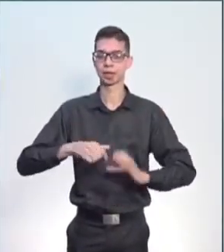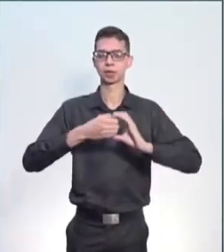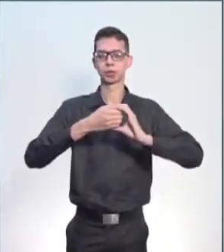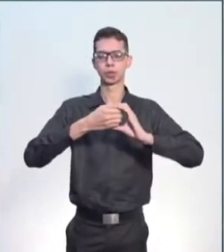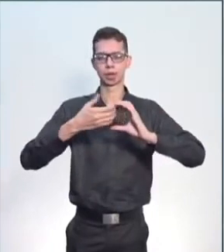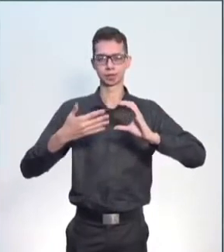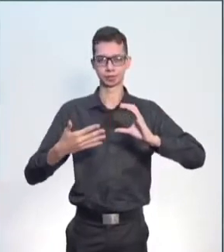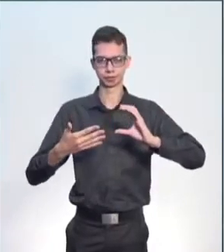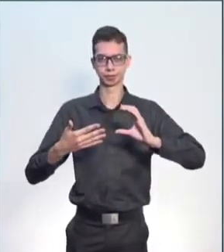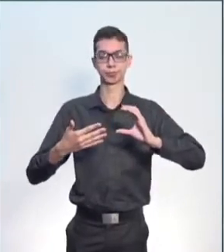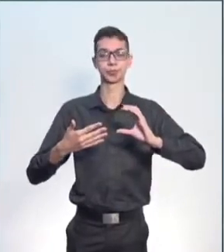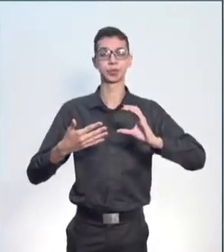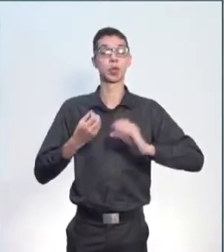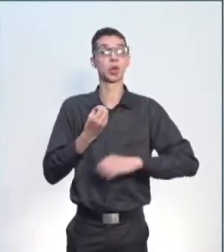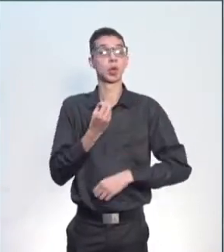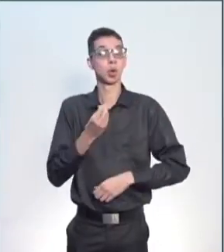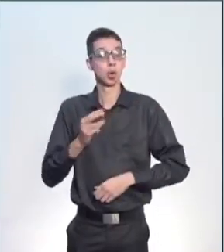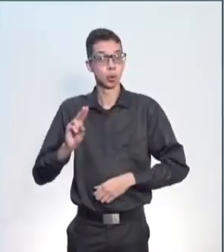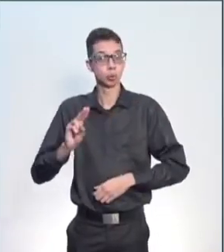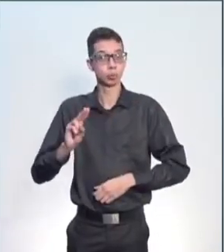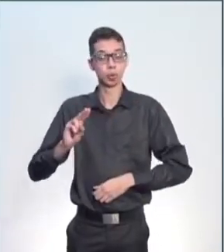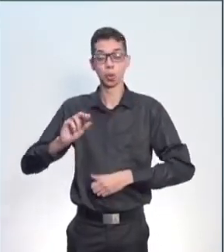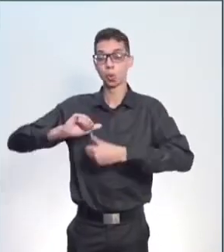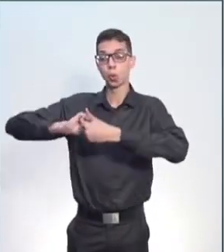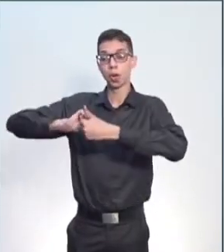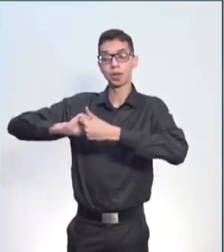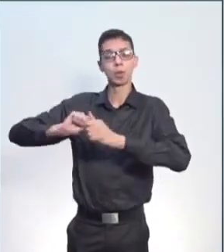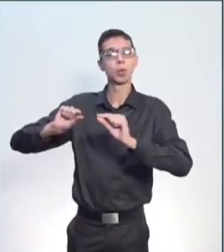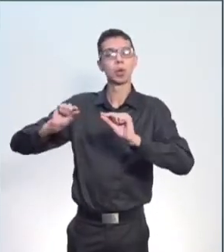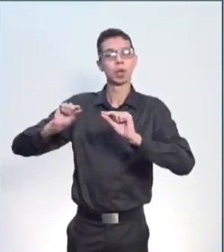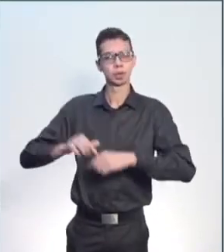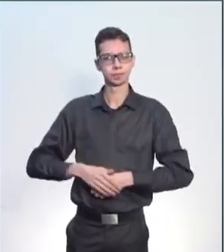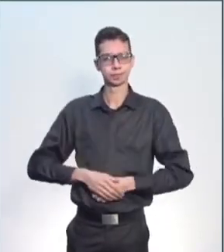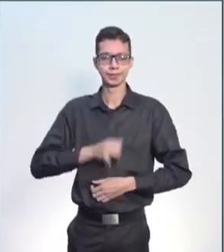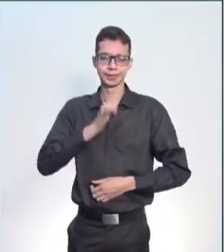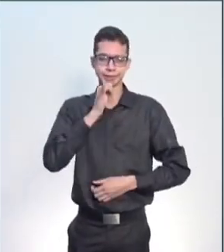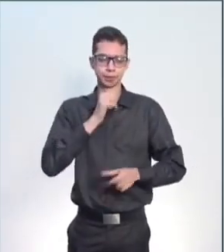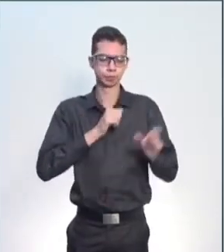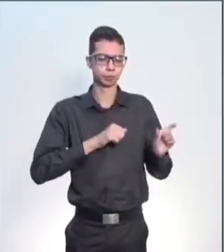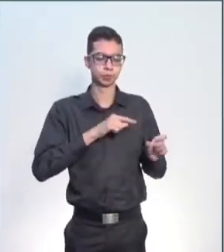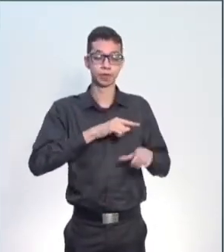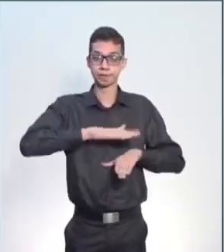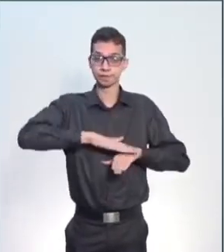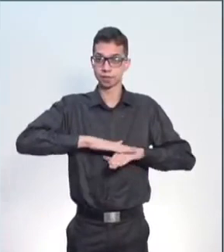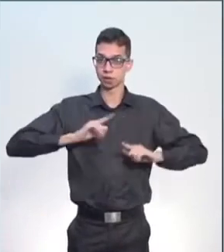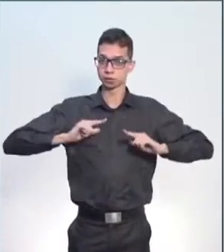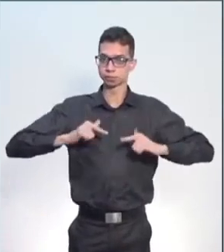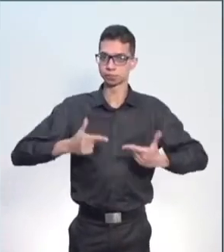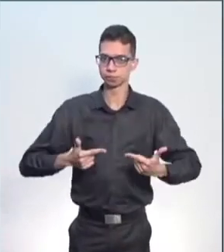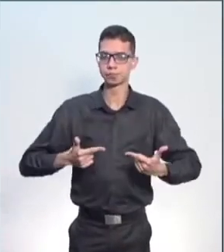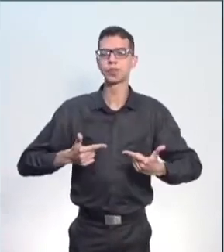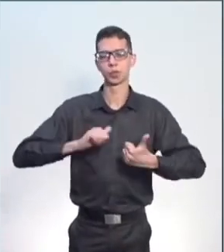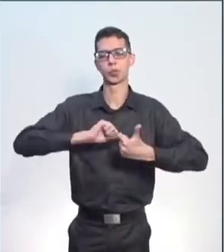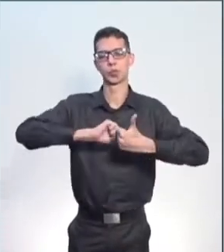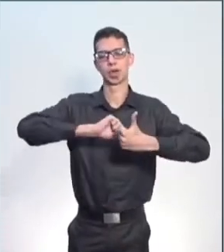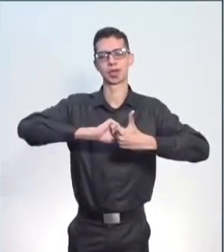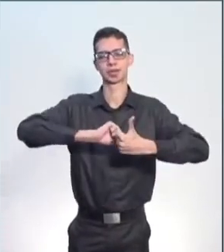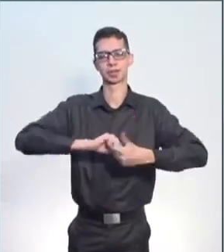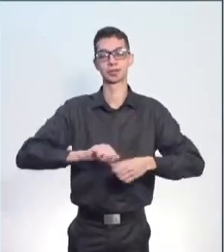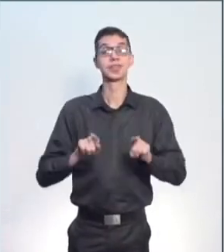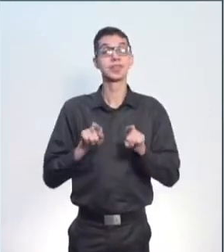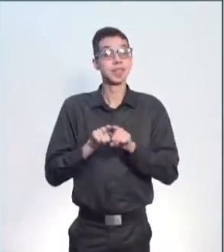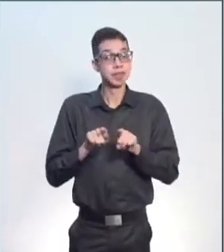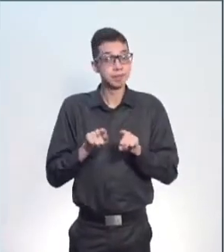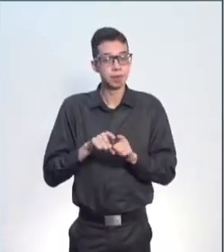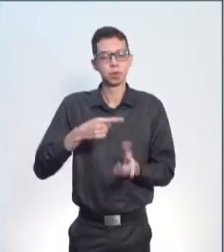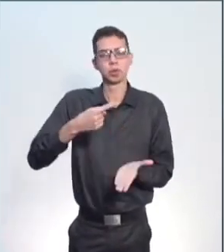de uma ação. Ela significa também compromisso pelo qual as pessoas se obrigam umas